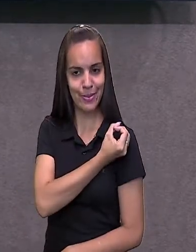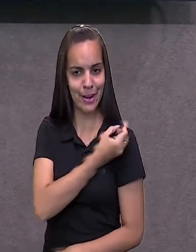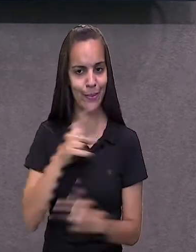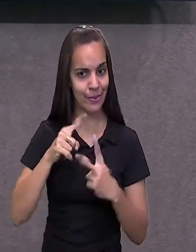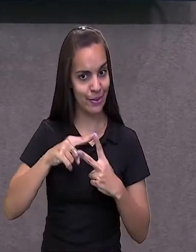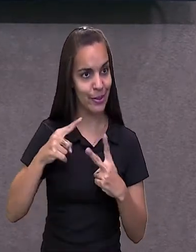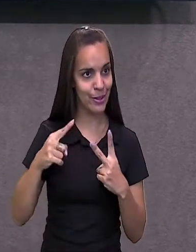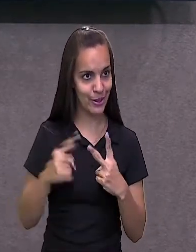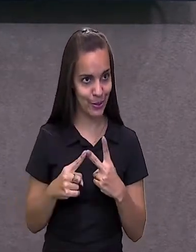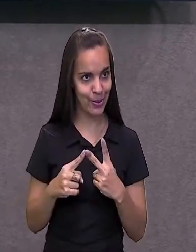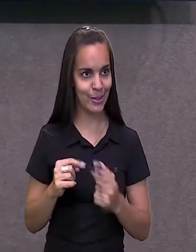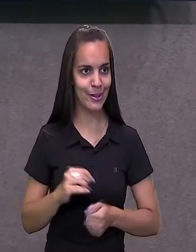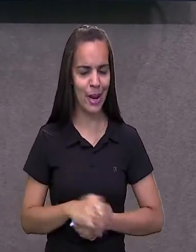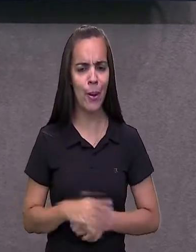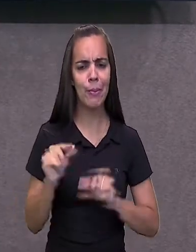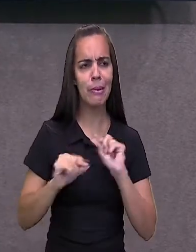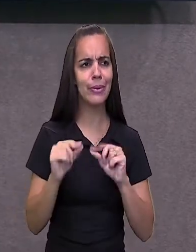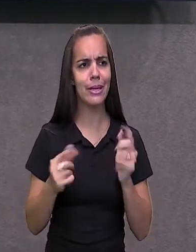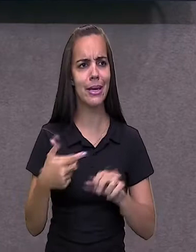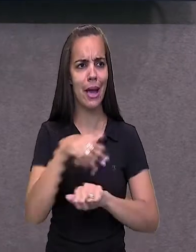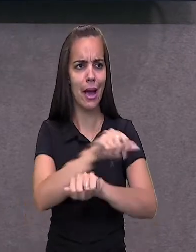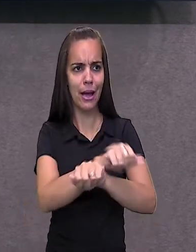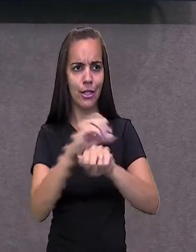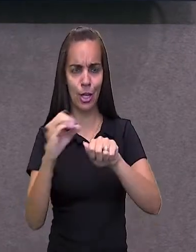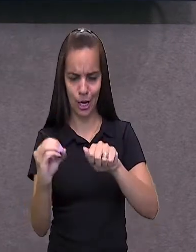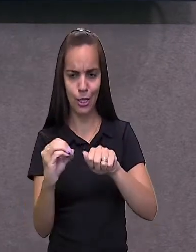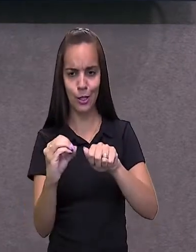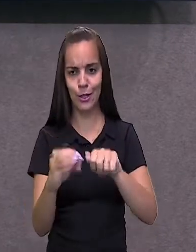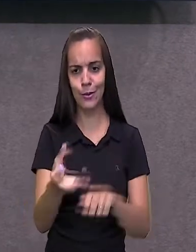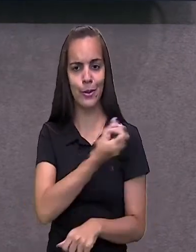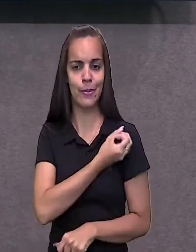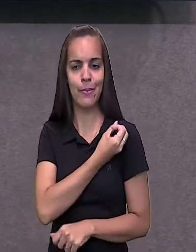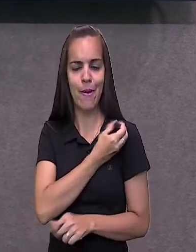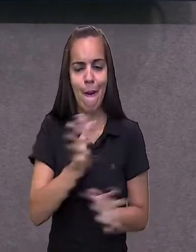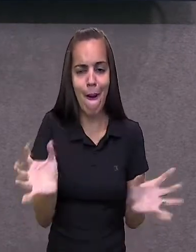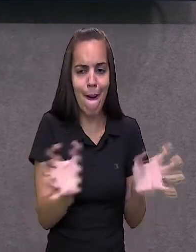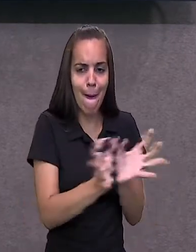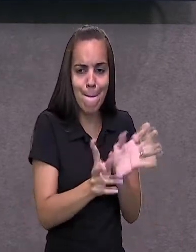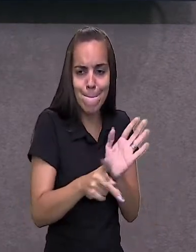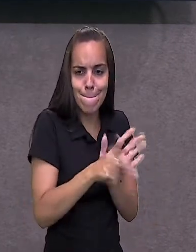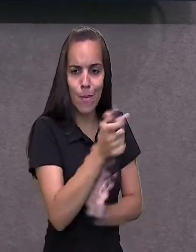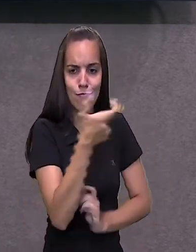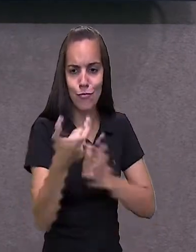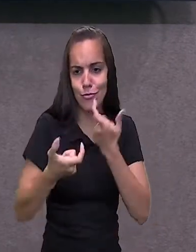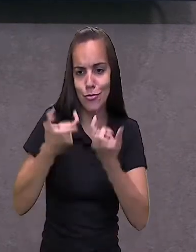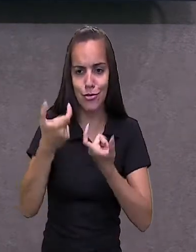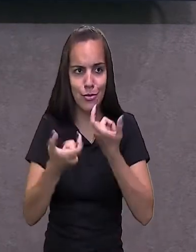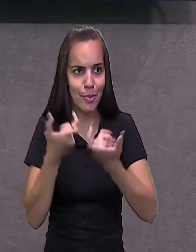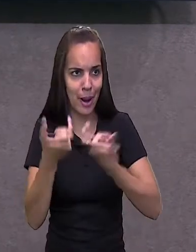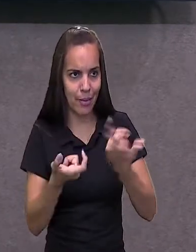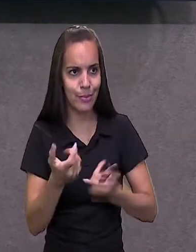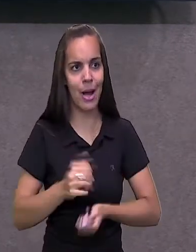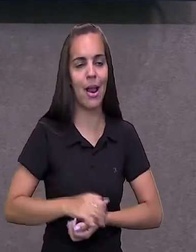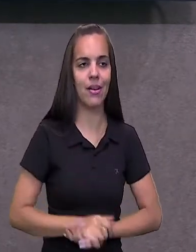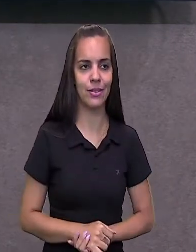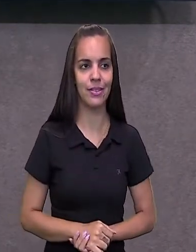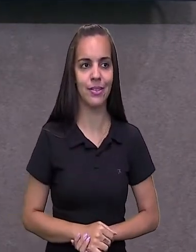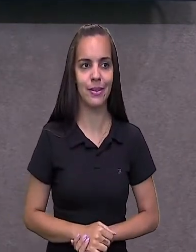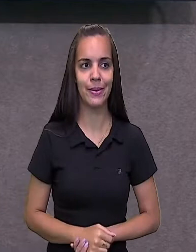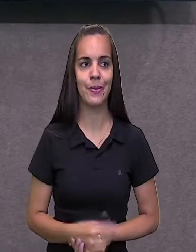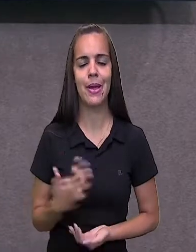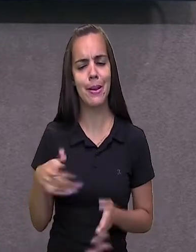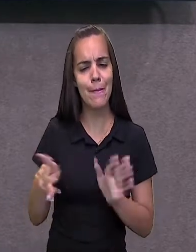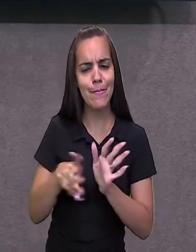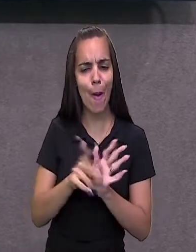numeral. Bem, artigo e numeral pertence à classe de palavras. Nós temos 10 classes de palavras na nossa